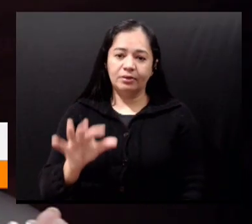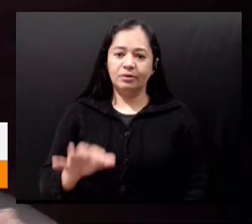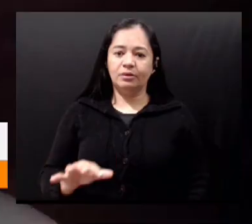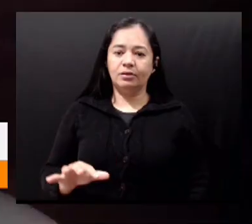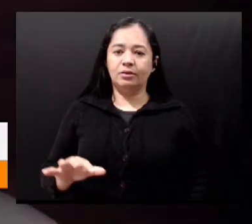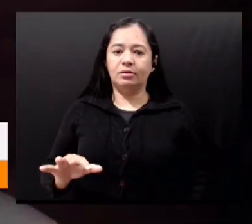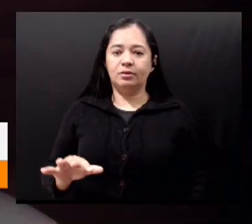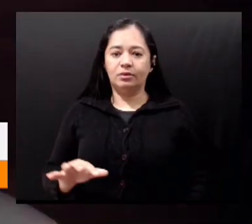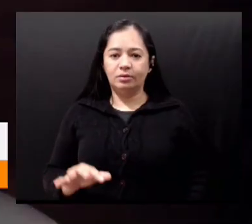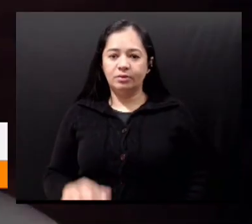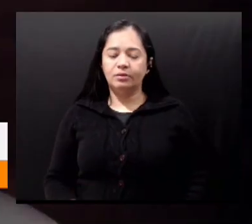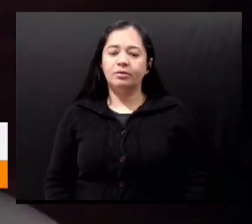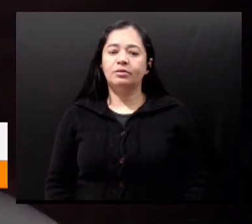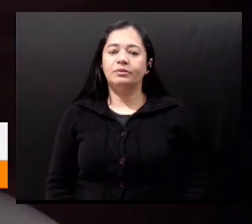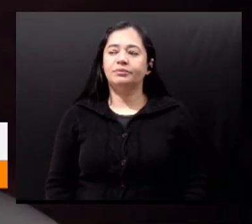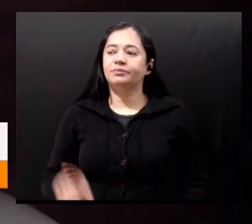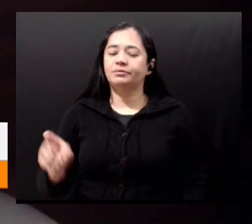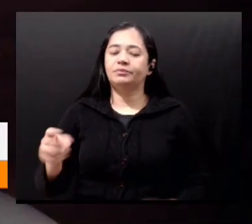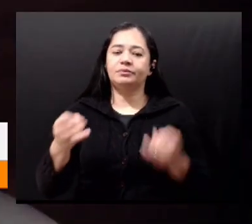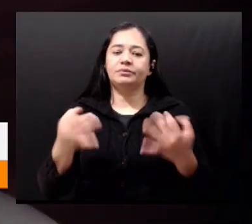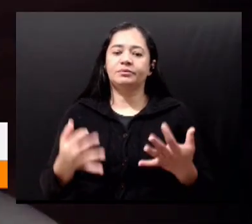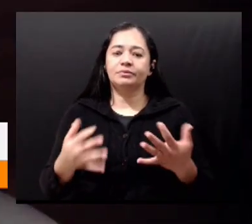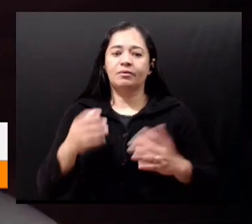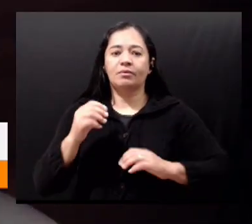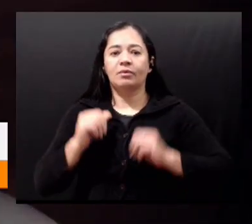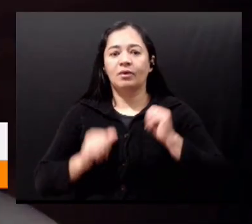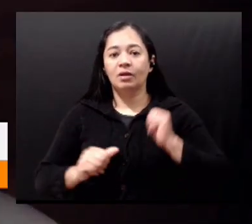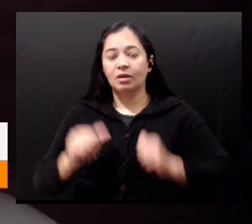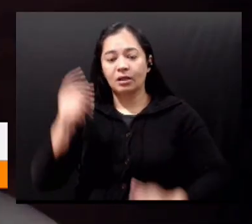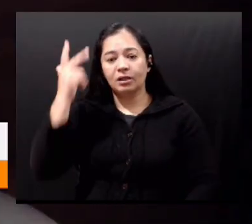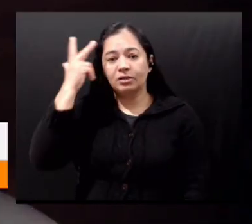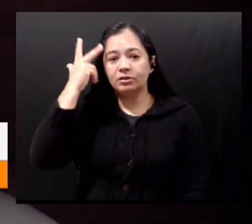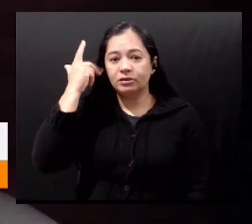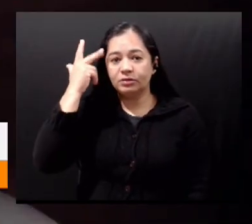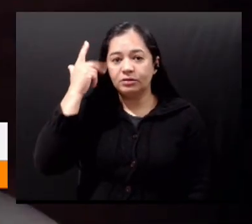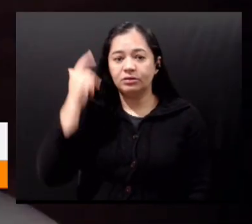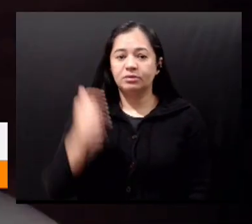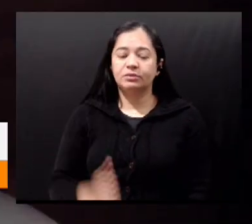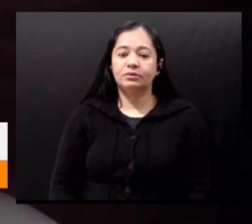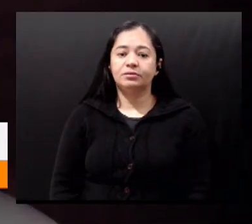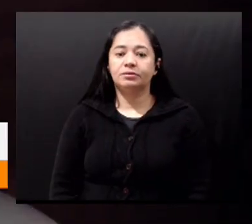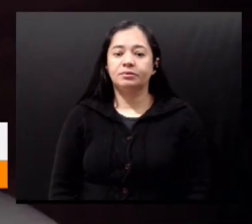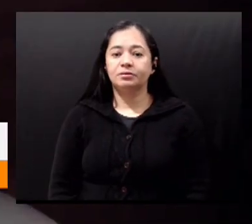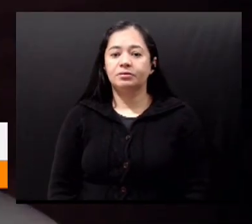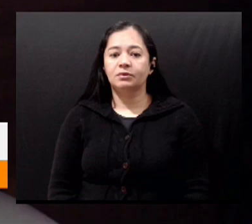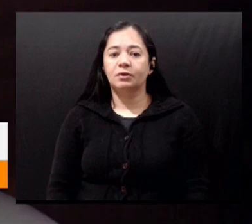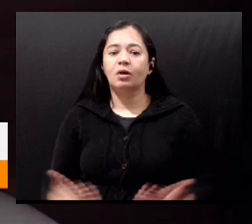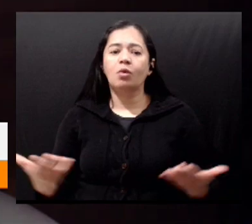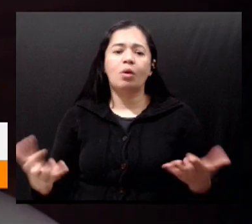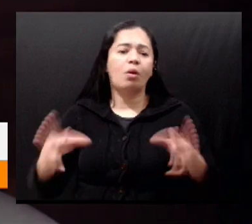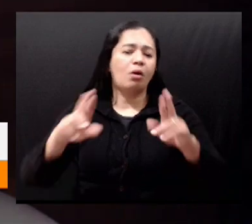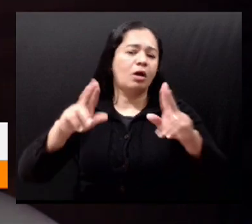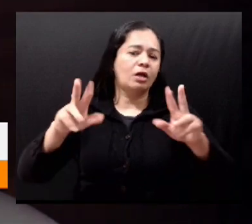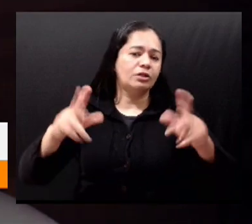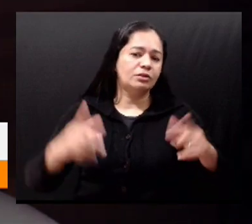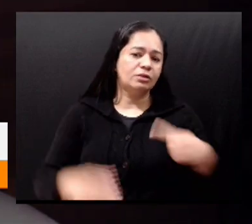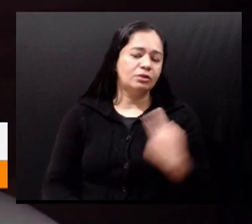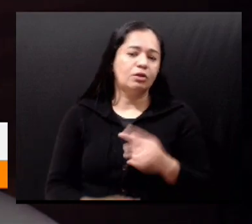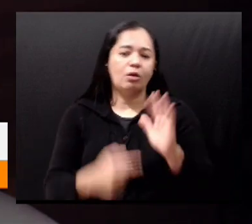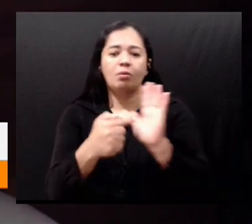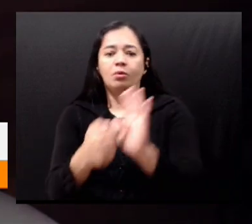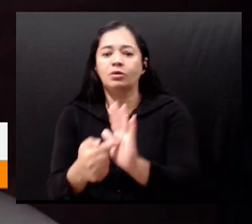você falou de ansiedade natural, ansiedade clínica. Isso. Qual que é a diferença, né, para a gente apontar o que é natural e o